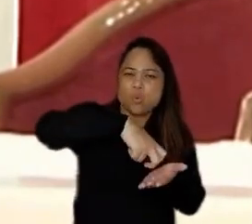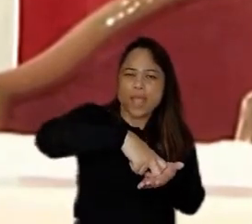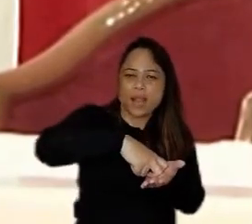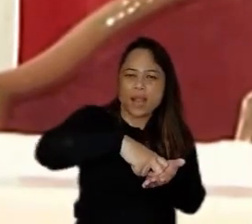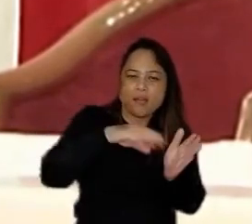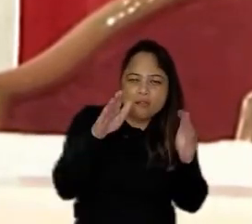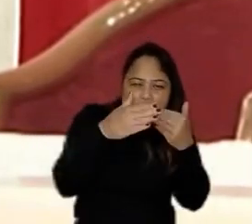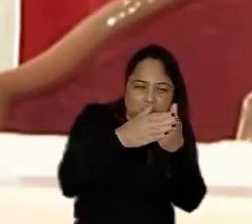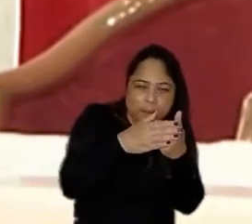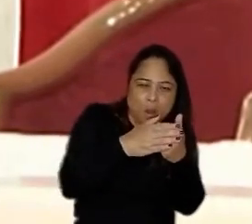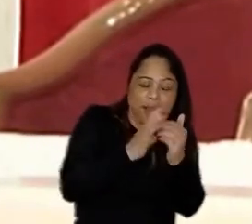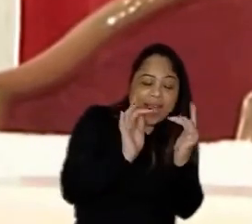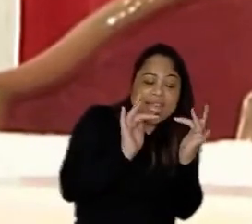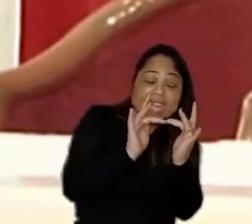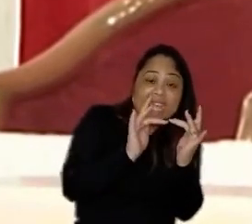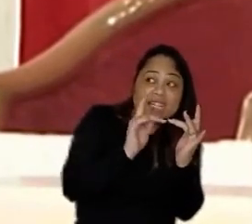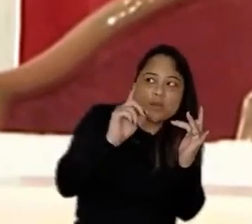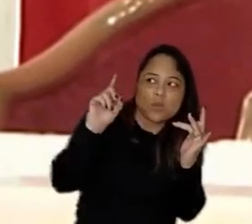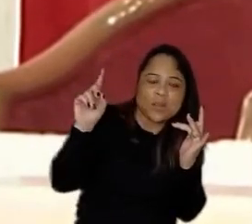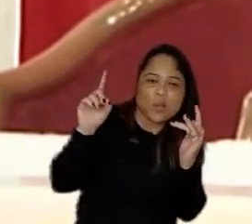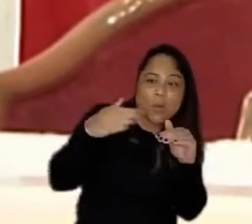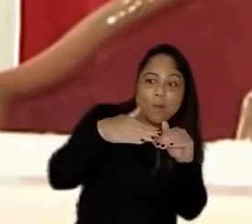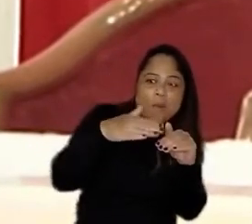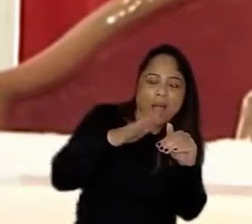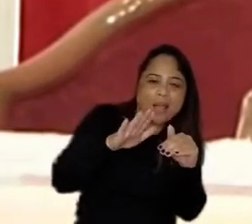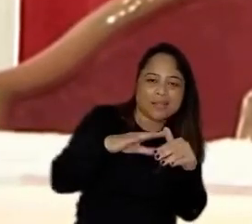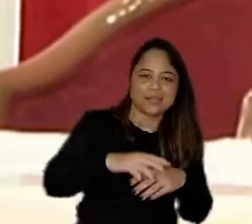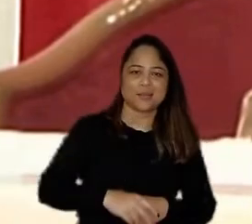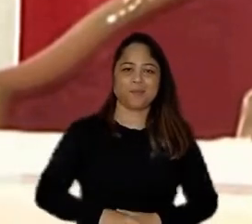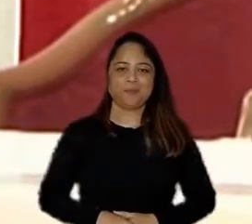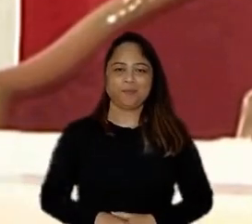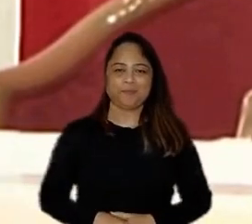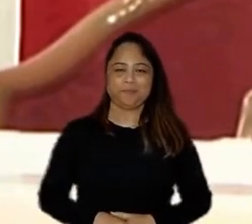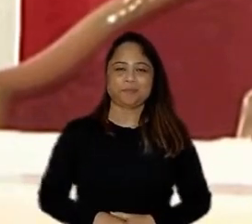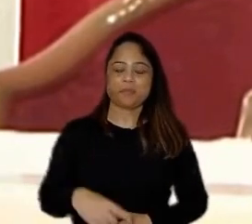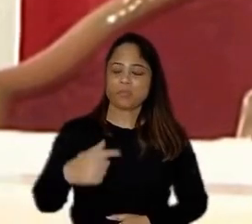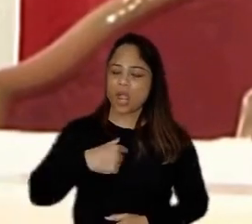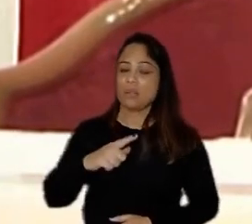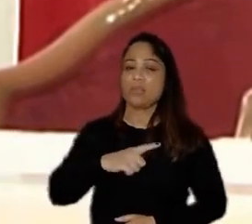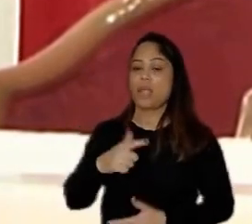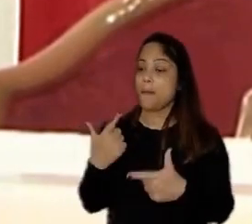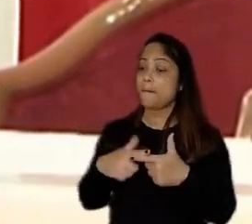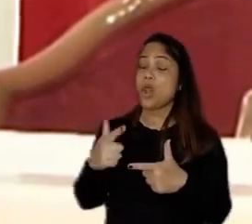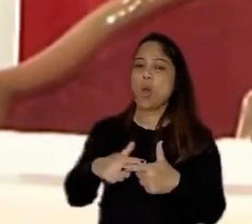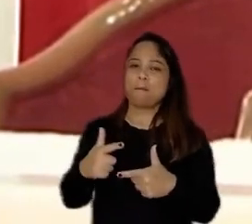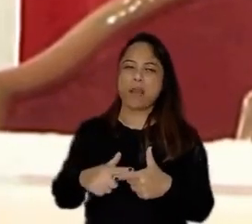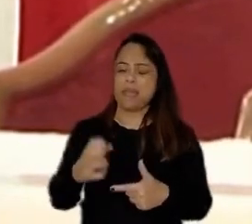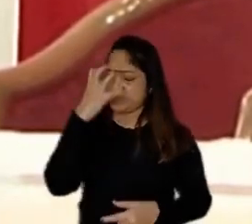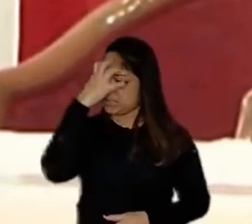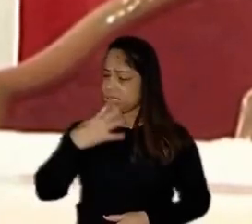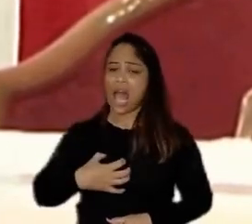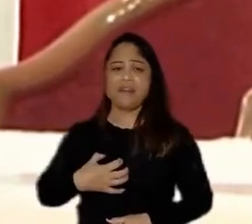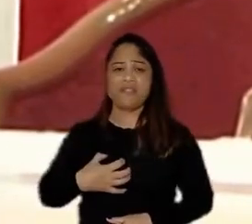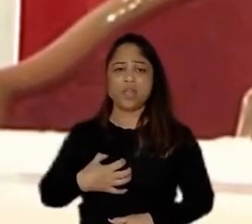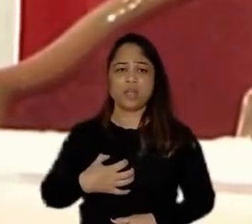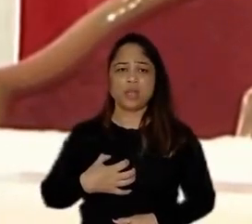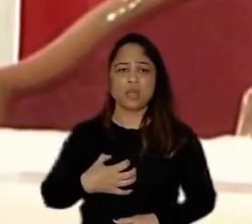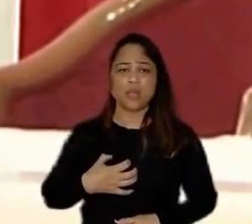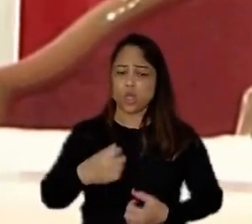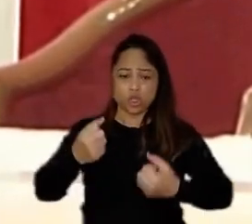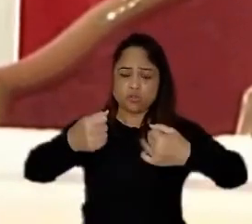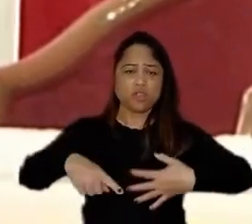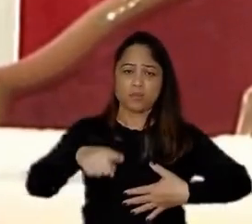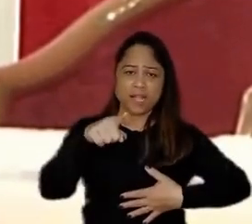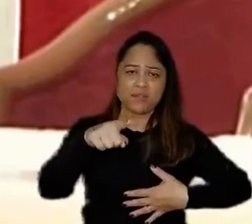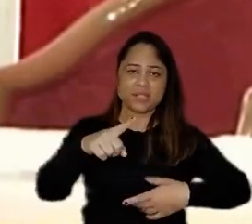você. Aumenta a sua intimidade espiritual. Eu passo por problemas seríssimos que não tem nem como eu te contar. Mas por que ninguém